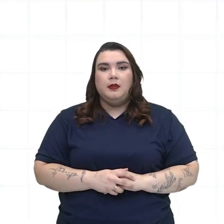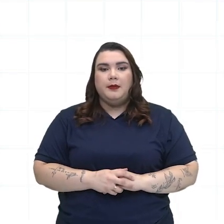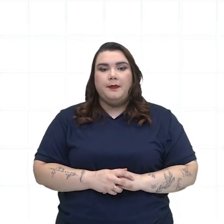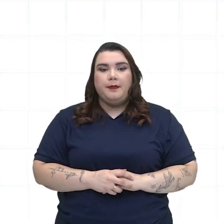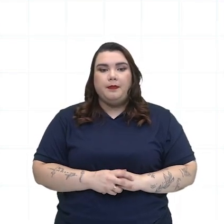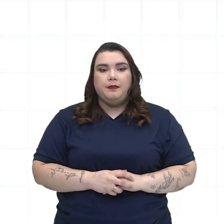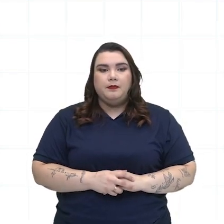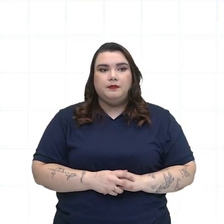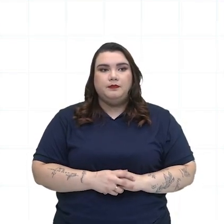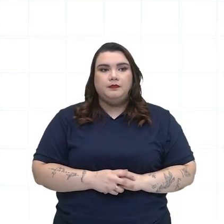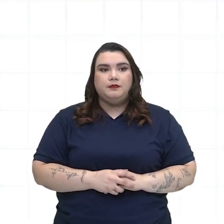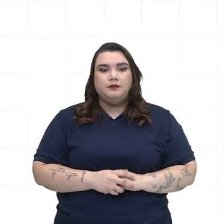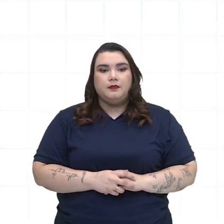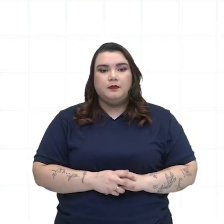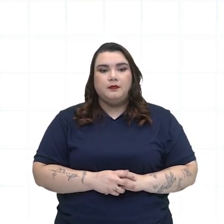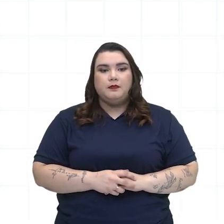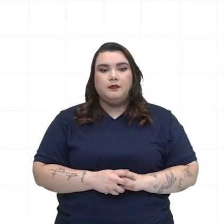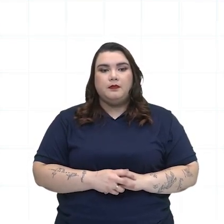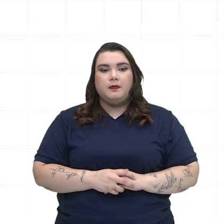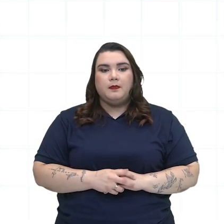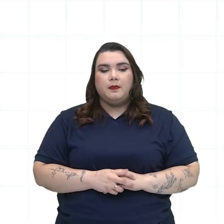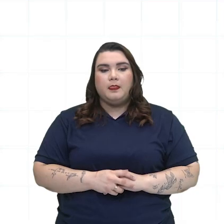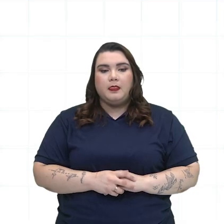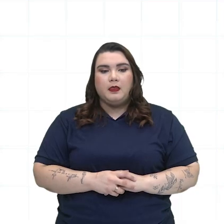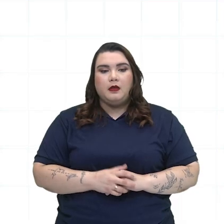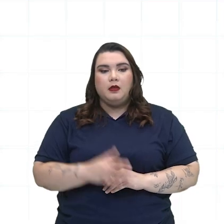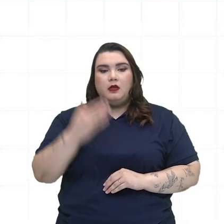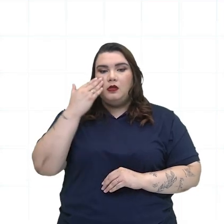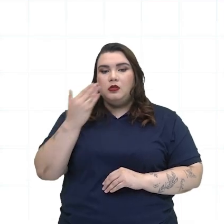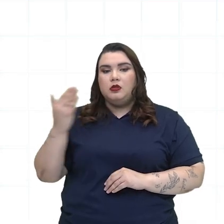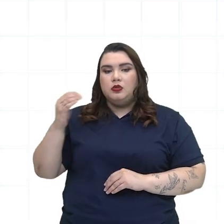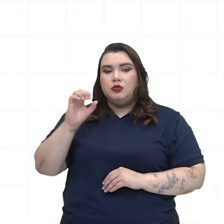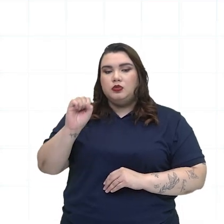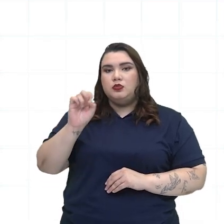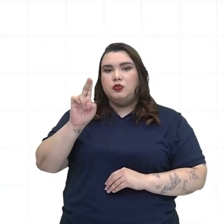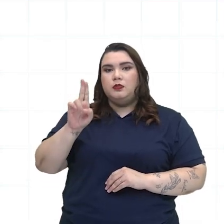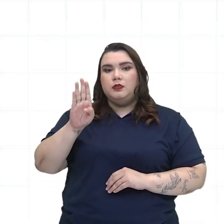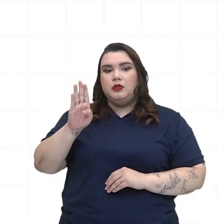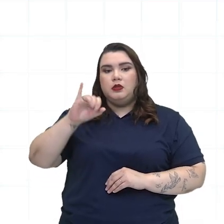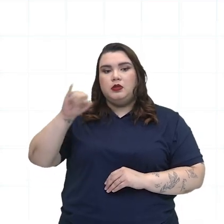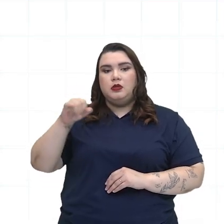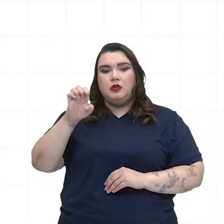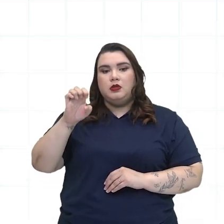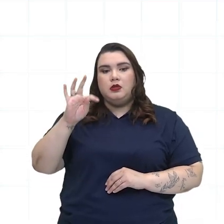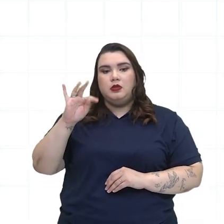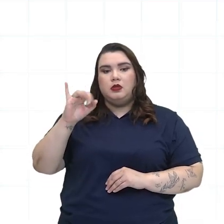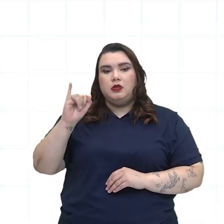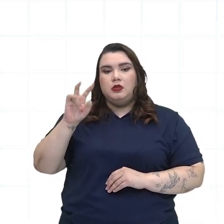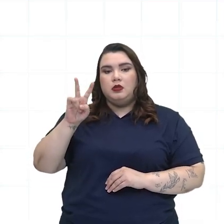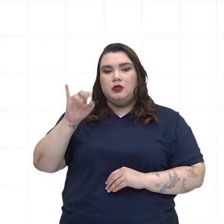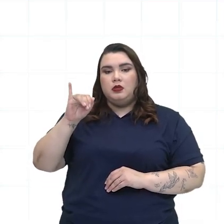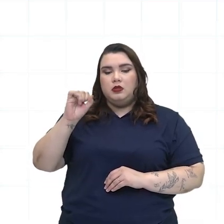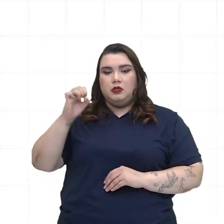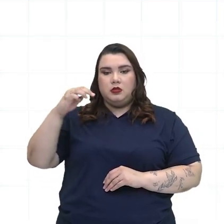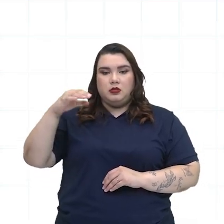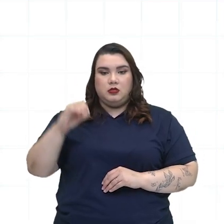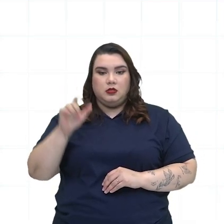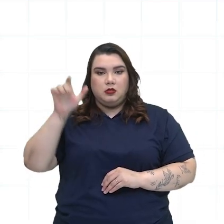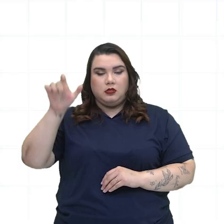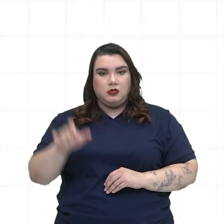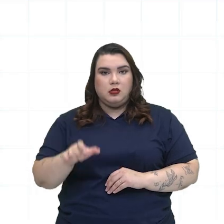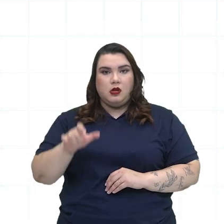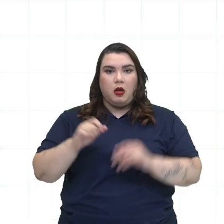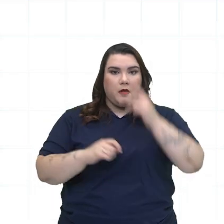é o subjetivismo. O artista, ele idealiza temas exagerando em algumas das